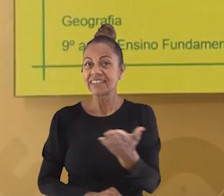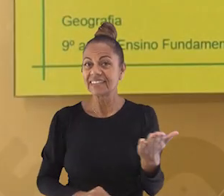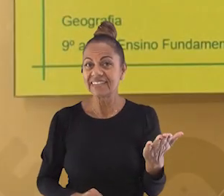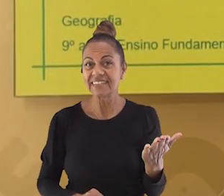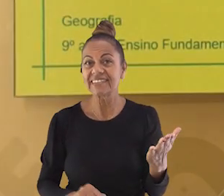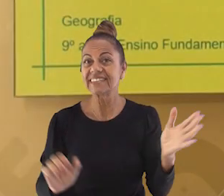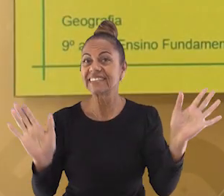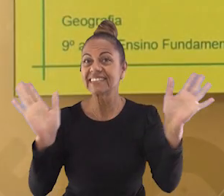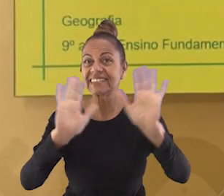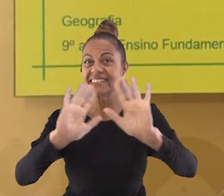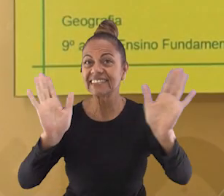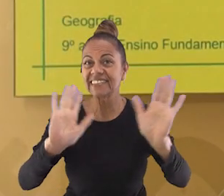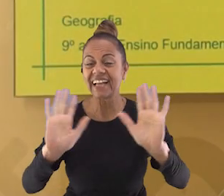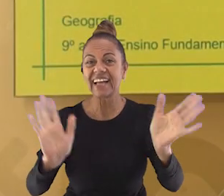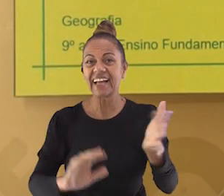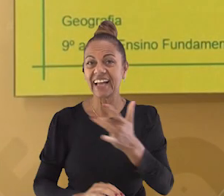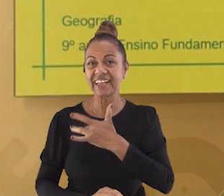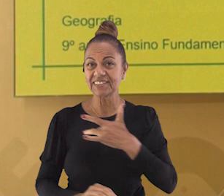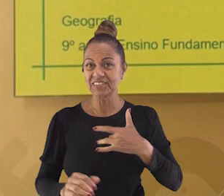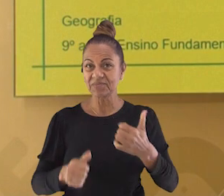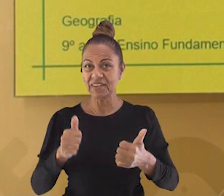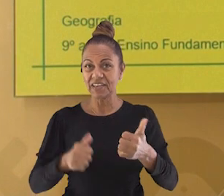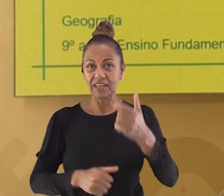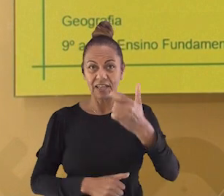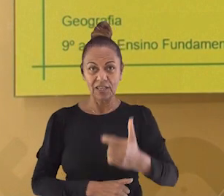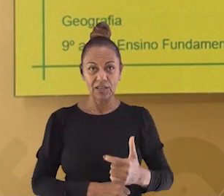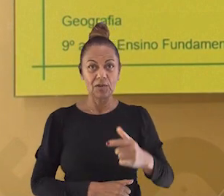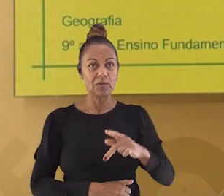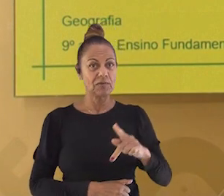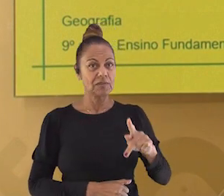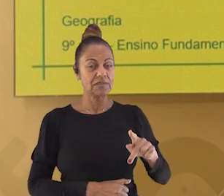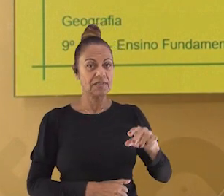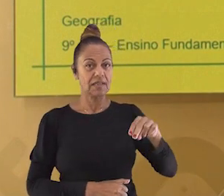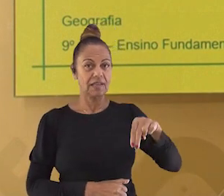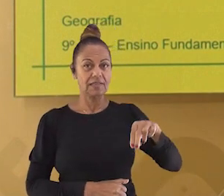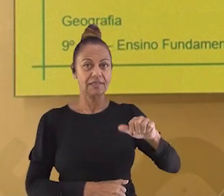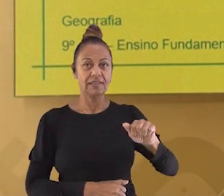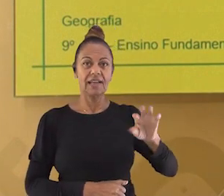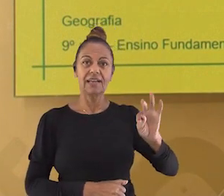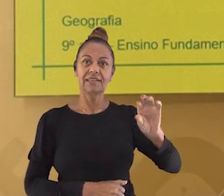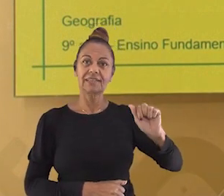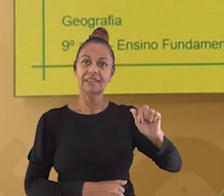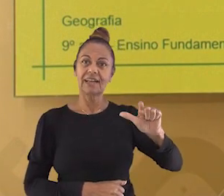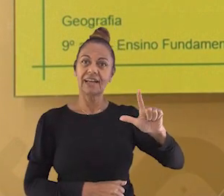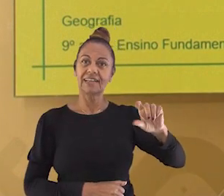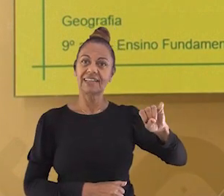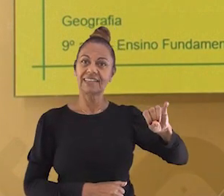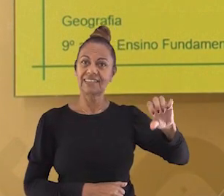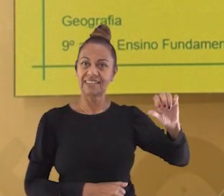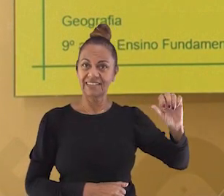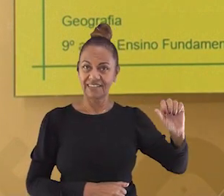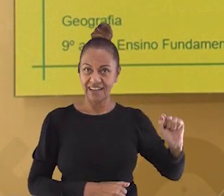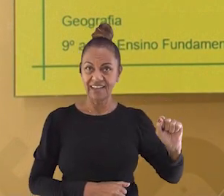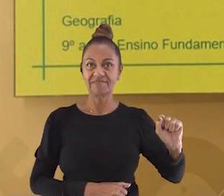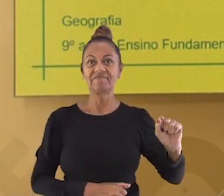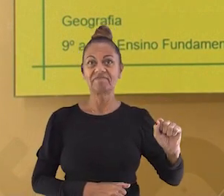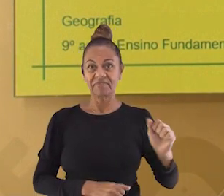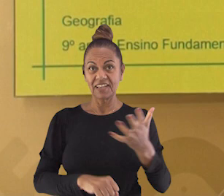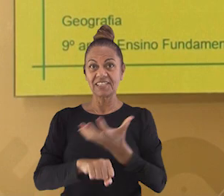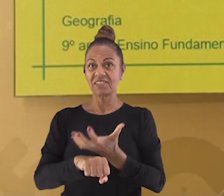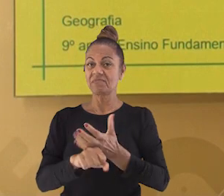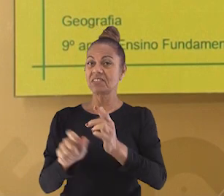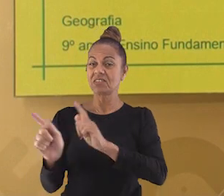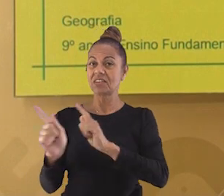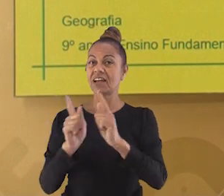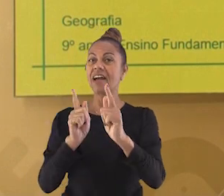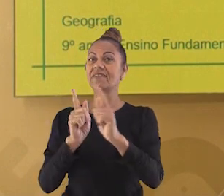estudante, tudo bem com você? Sou a professora Natália, da disciplina de Geografia para os anos finais do nono ano. E hoje